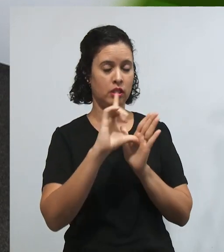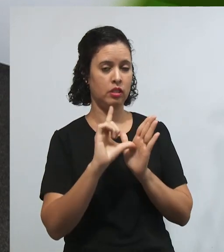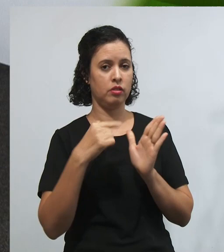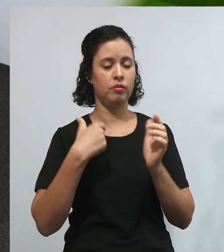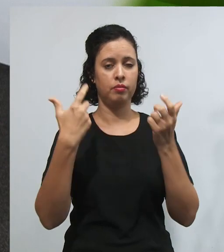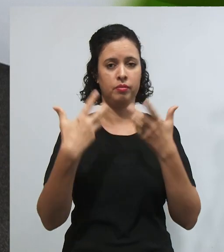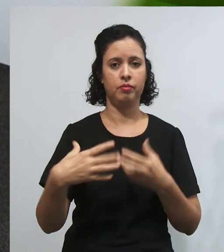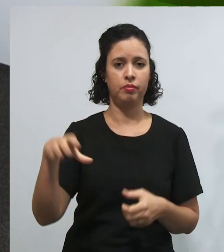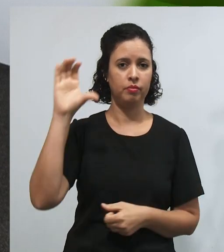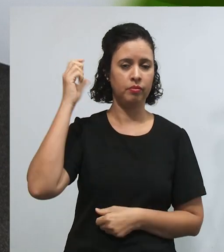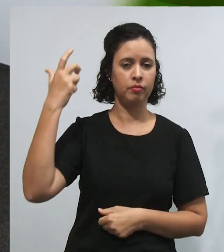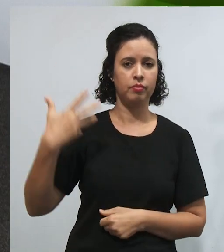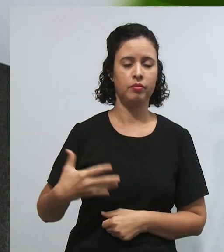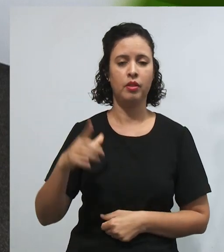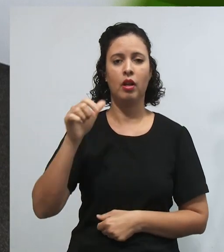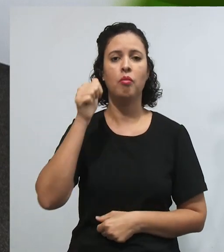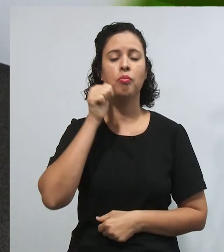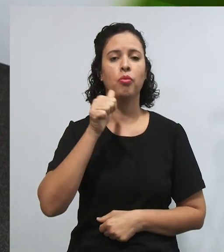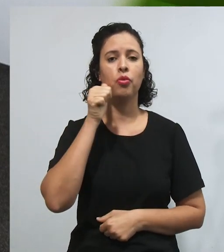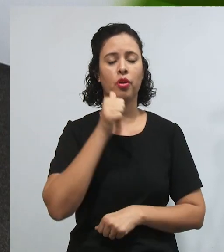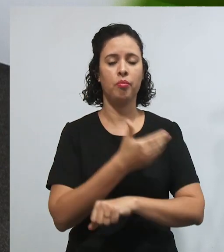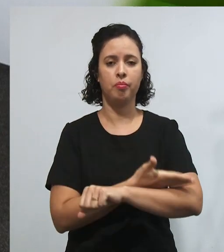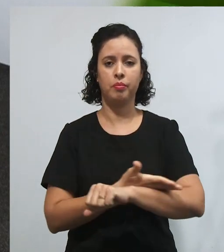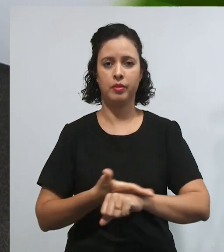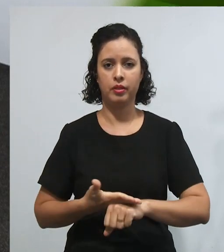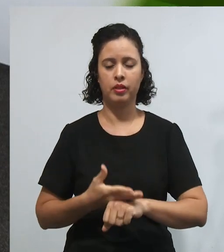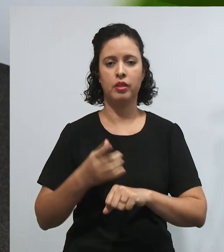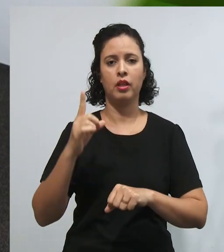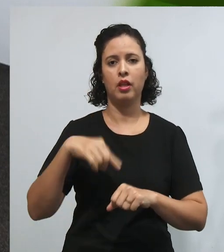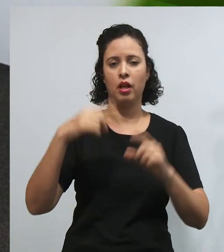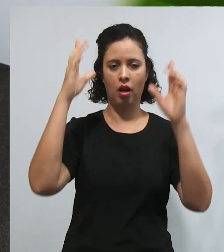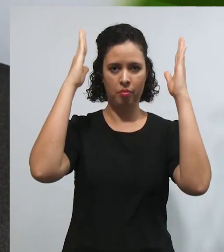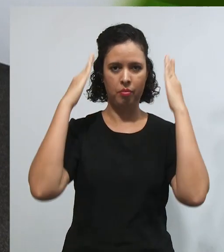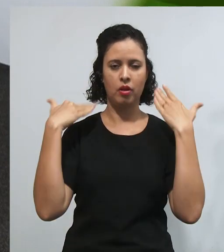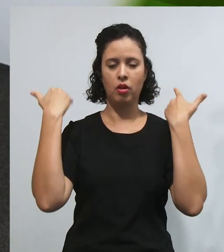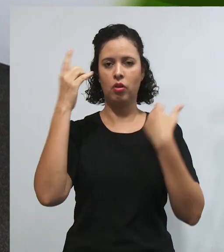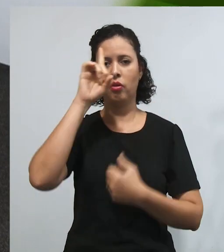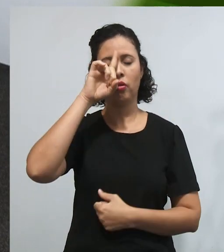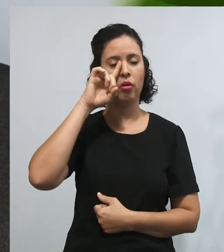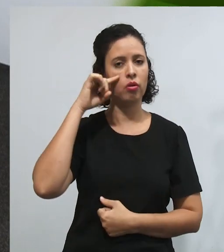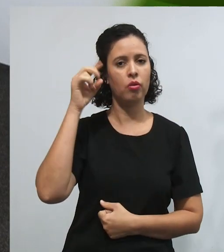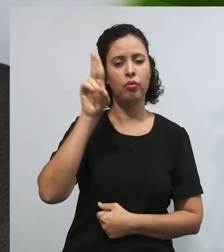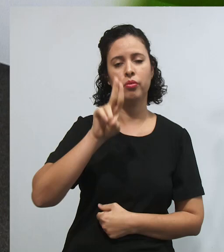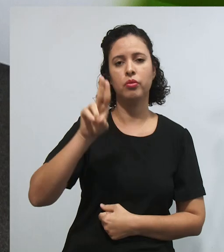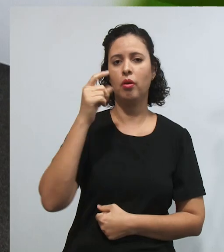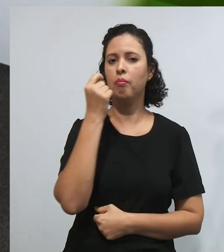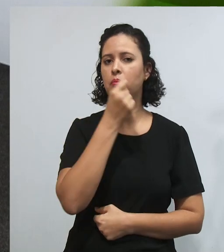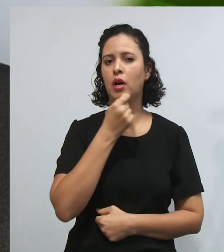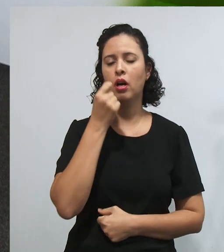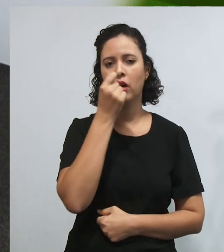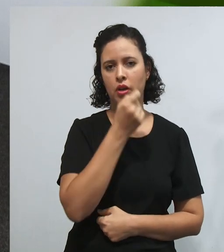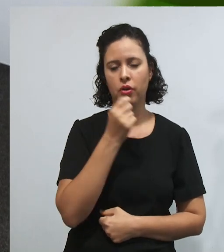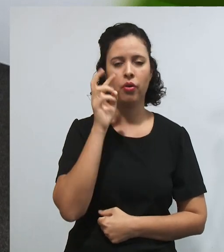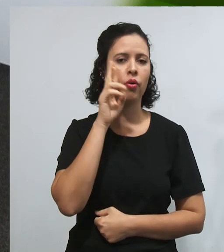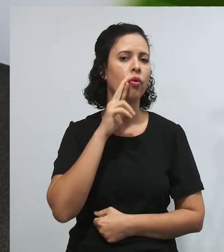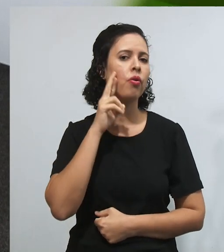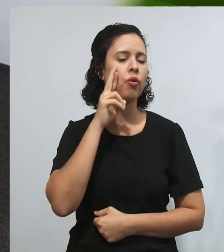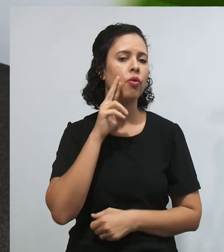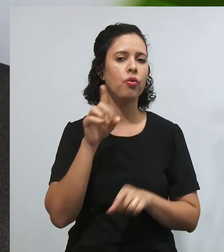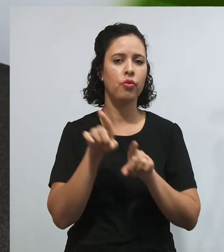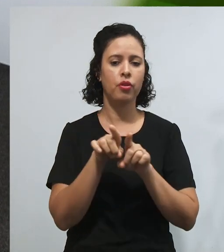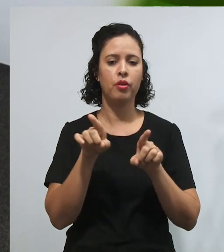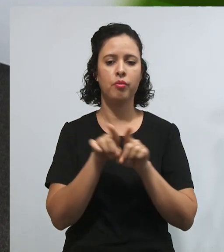minha audiodescrição. Sou uma mulher branca, tenho os cabelos loiros, estou usando um batom rosa, estou usando